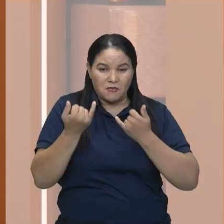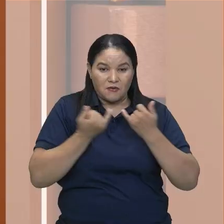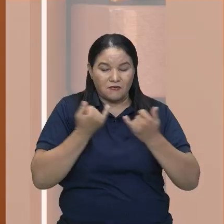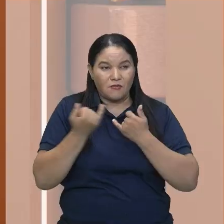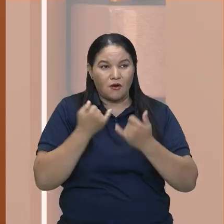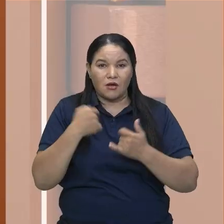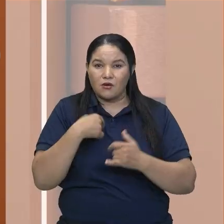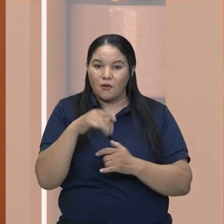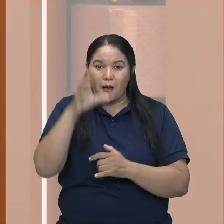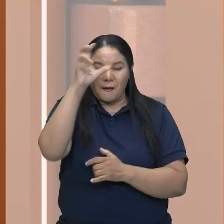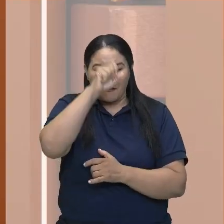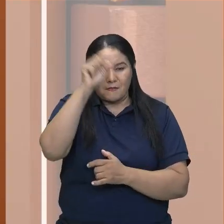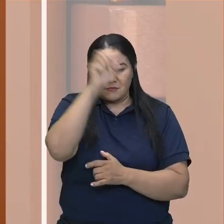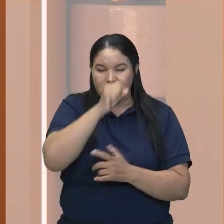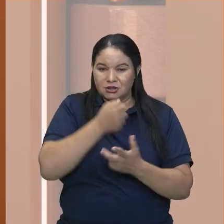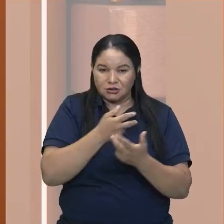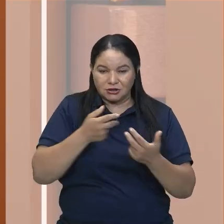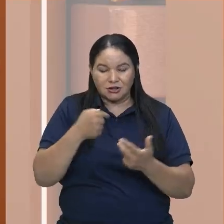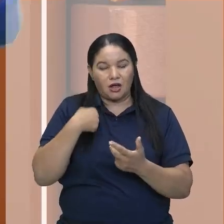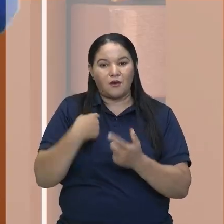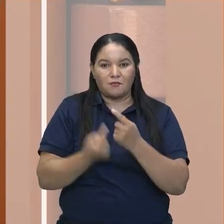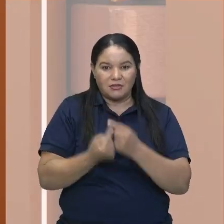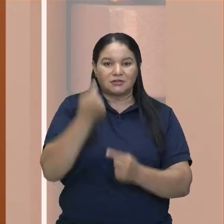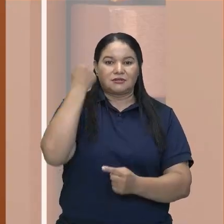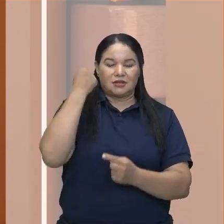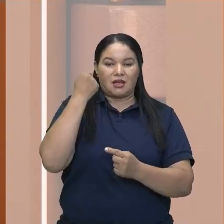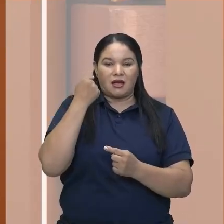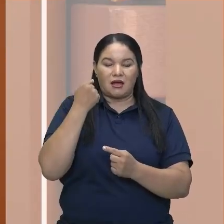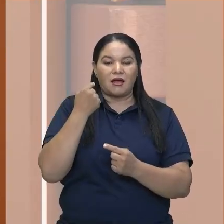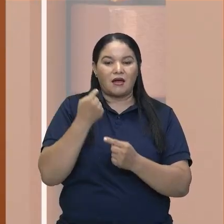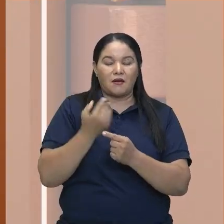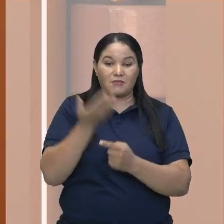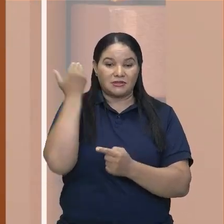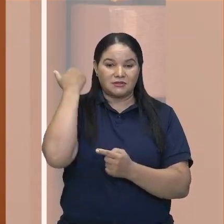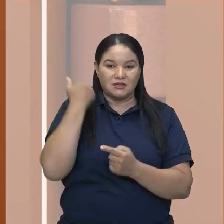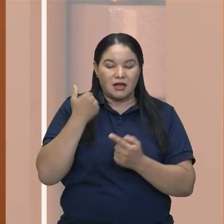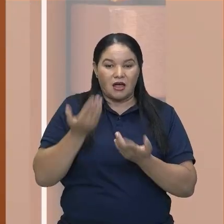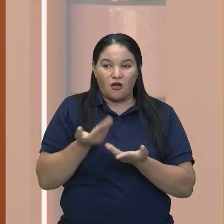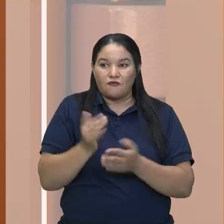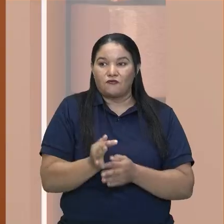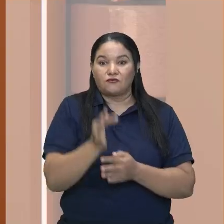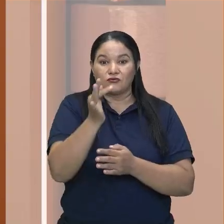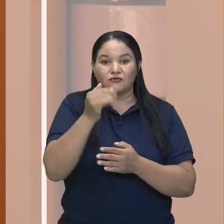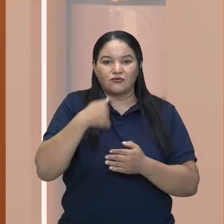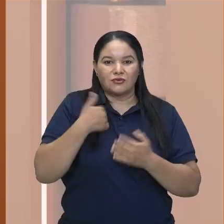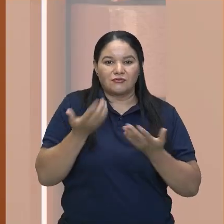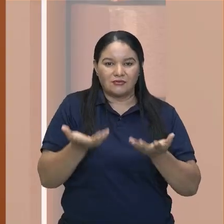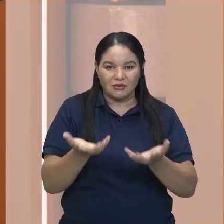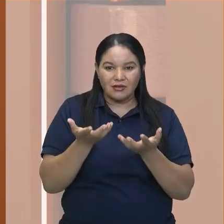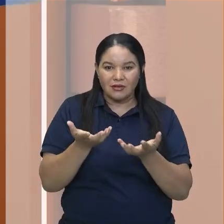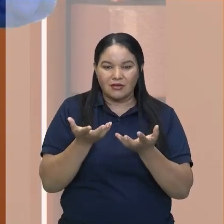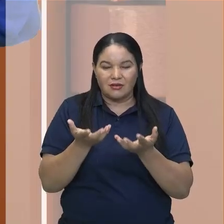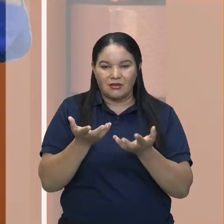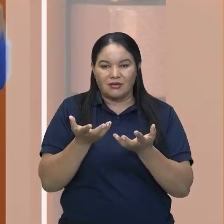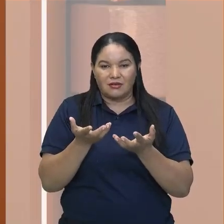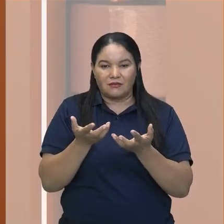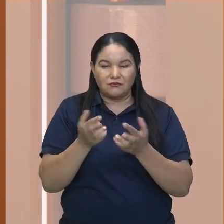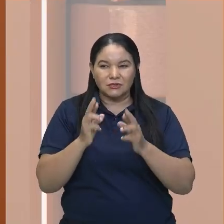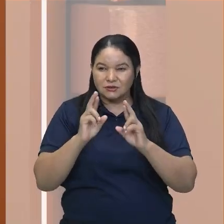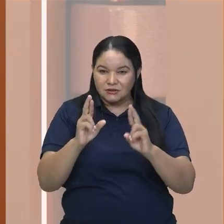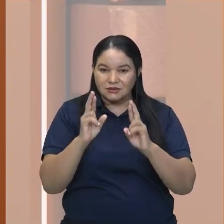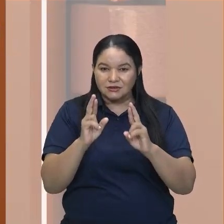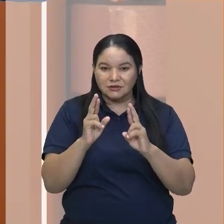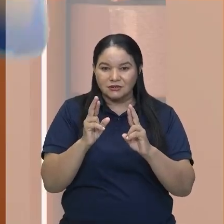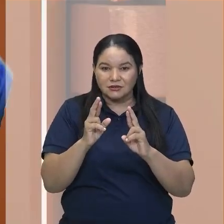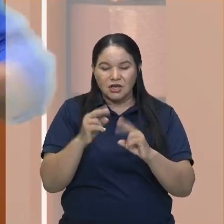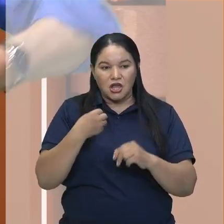aprendo. Não é verdade? Esse é o passado. O futuro é aquilo que desse presente eu espero. Então, eu não vivo nem no passado,